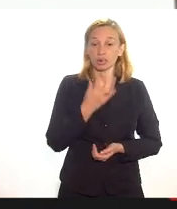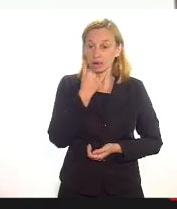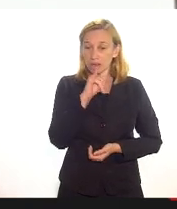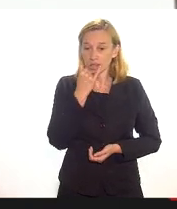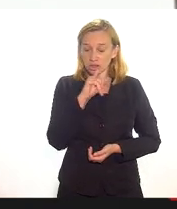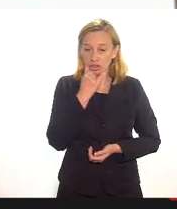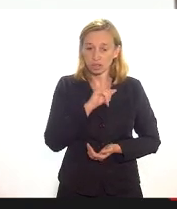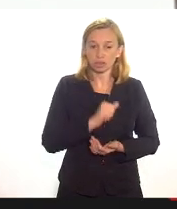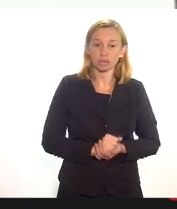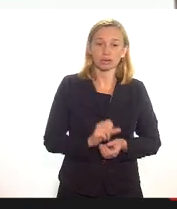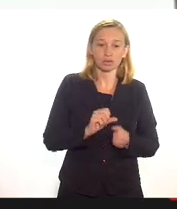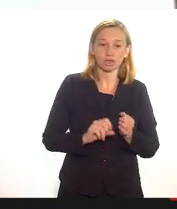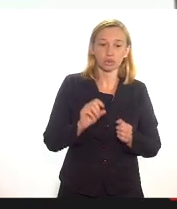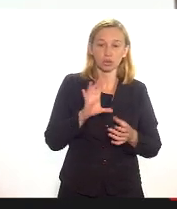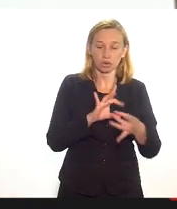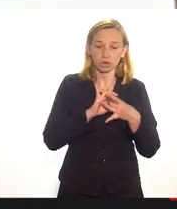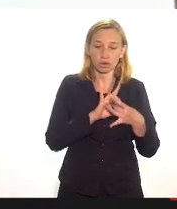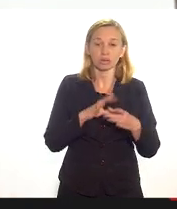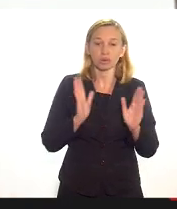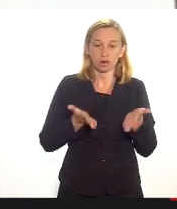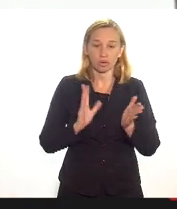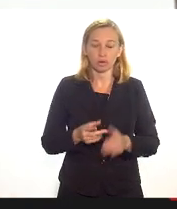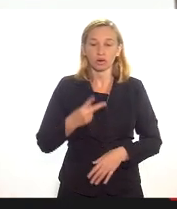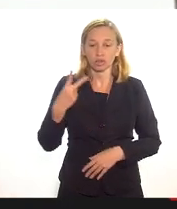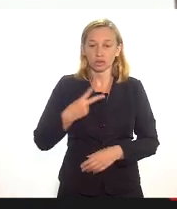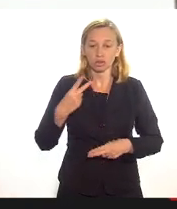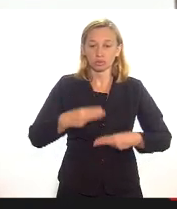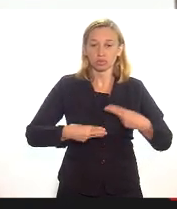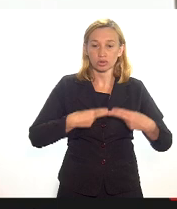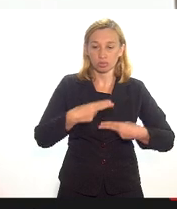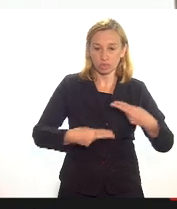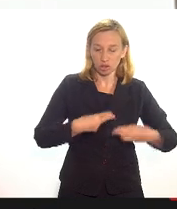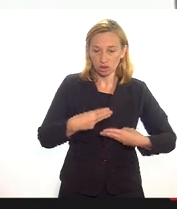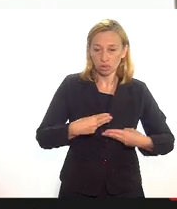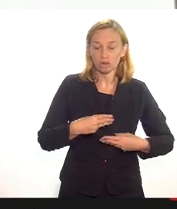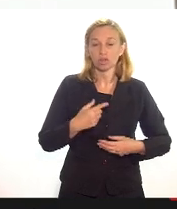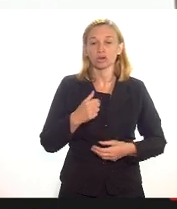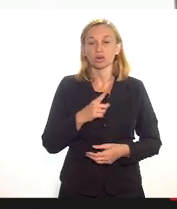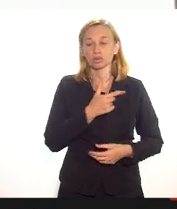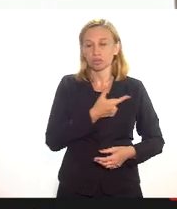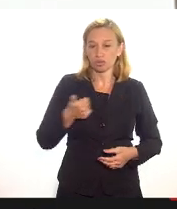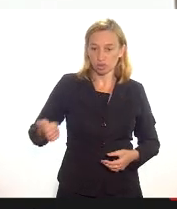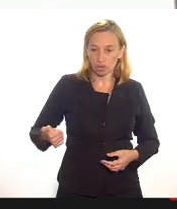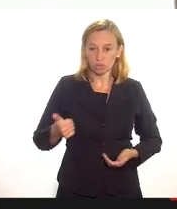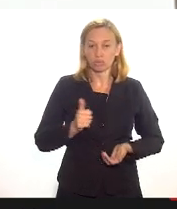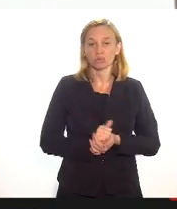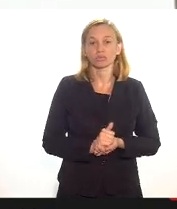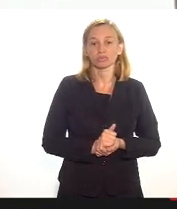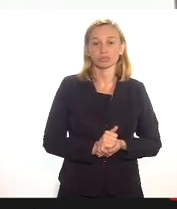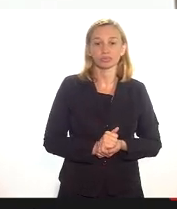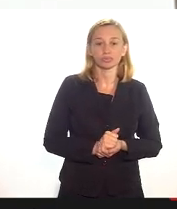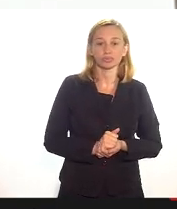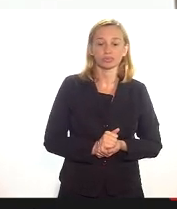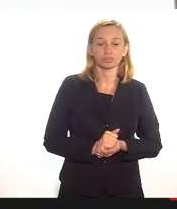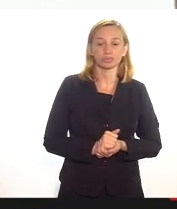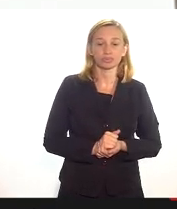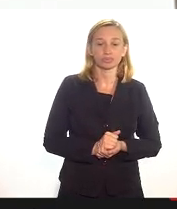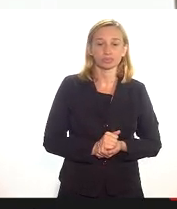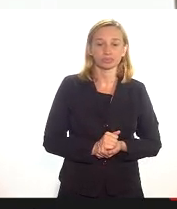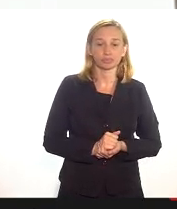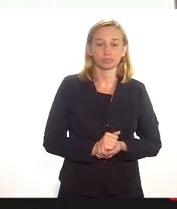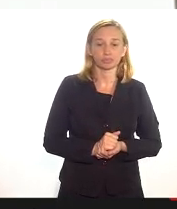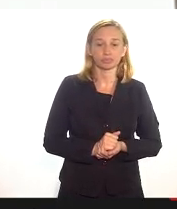que vai ser feita pela União agora no segundo semestre de 2021, com aproveitamento de